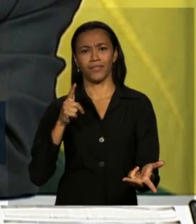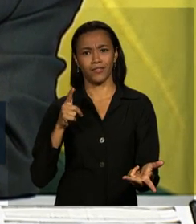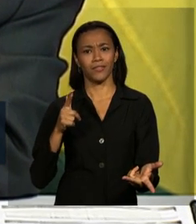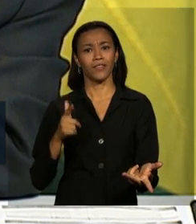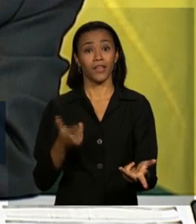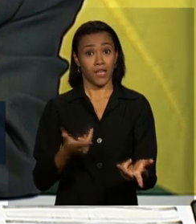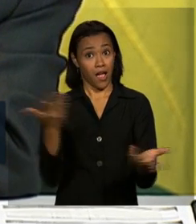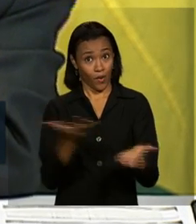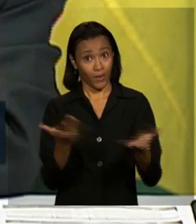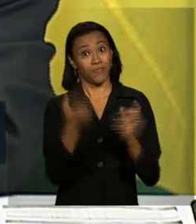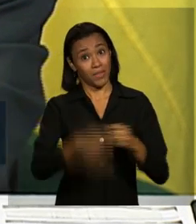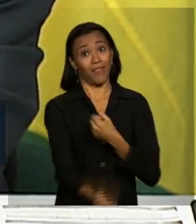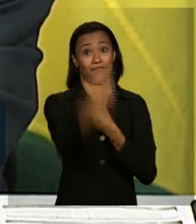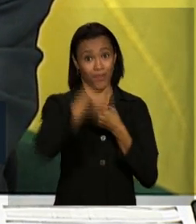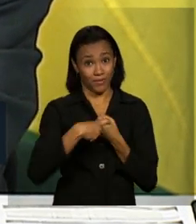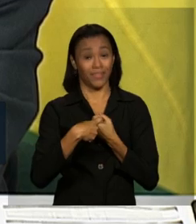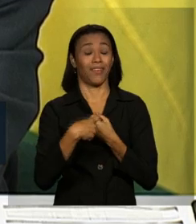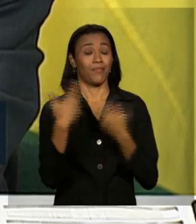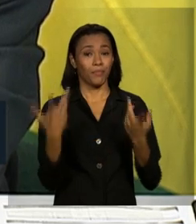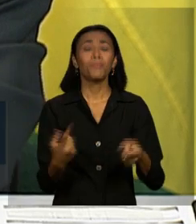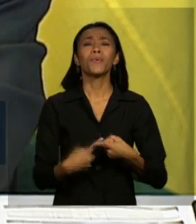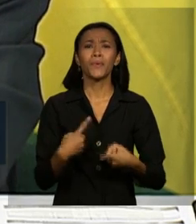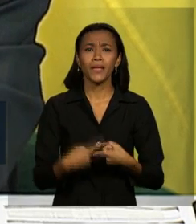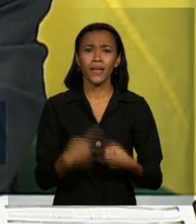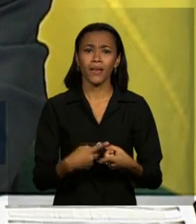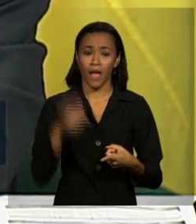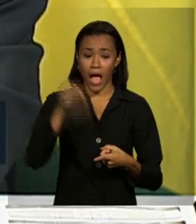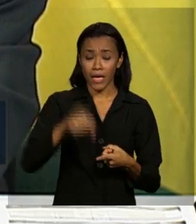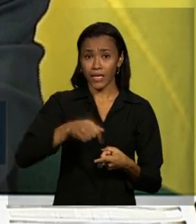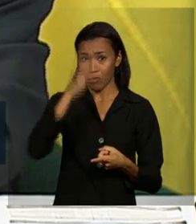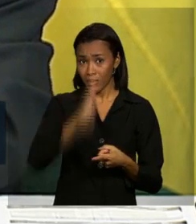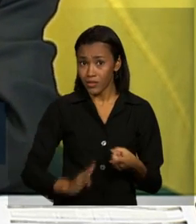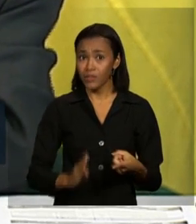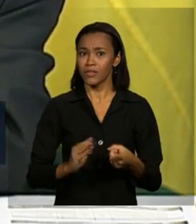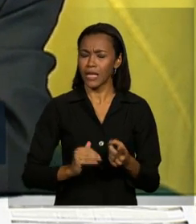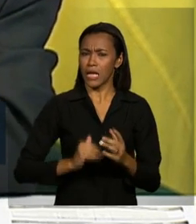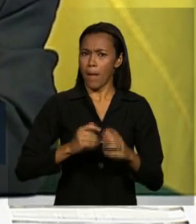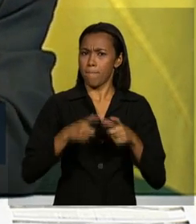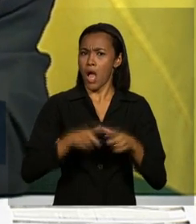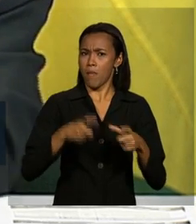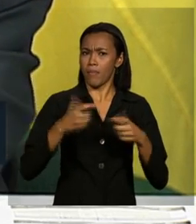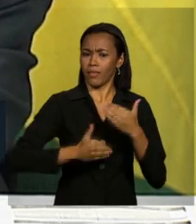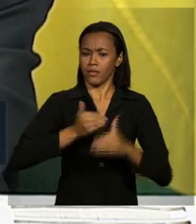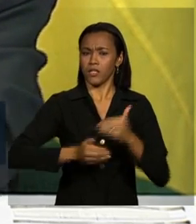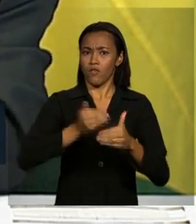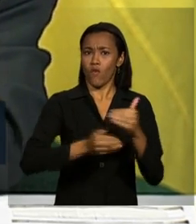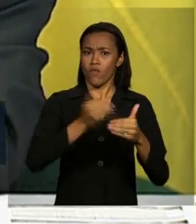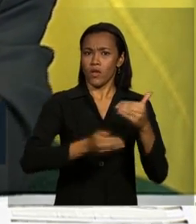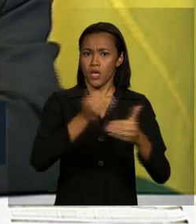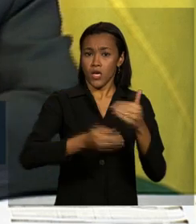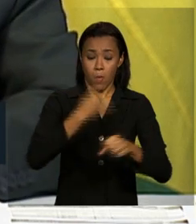esse caminho inverso Ele está na relação Direta do crescimento da importância do crescimento da